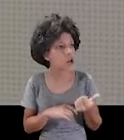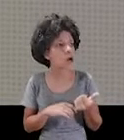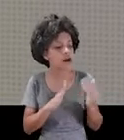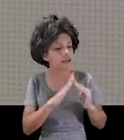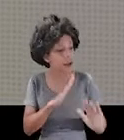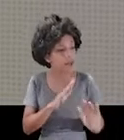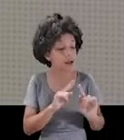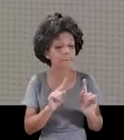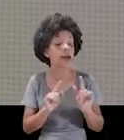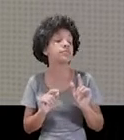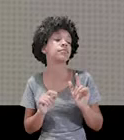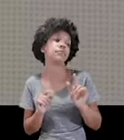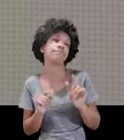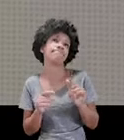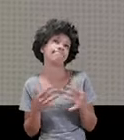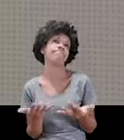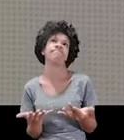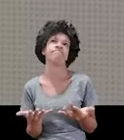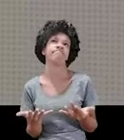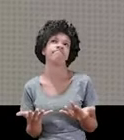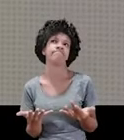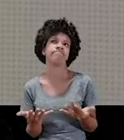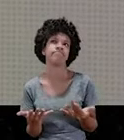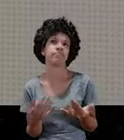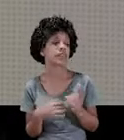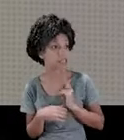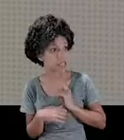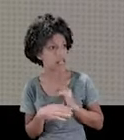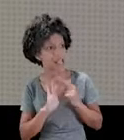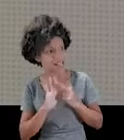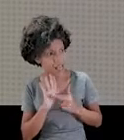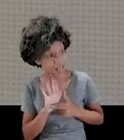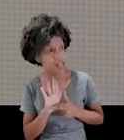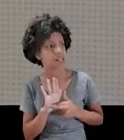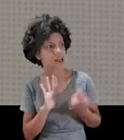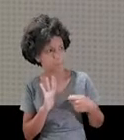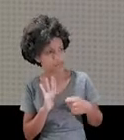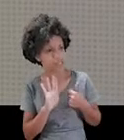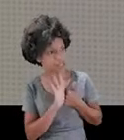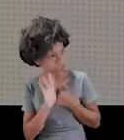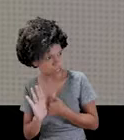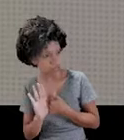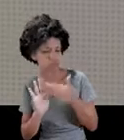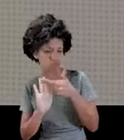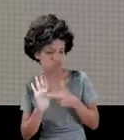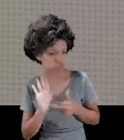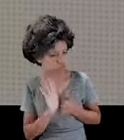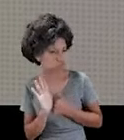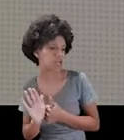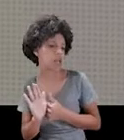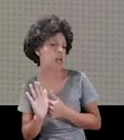preferem ficar em casa mas tu tem que tu tem tem umas regras lá que tem que seguir